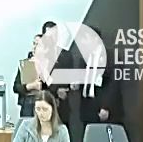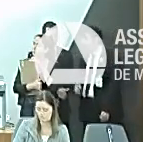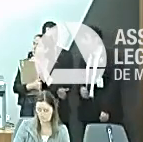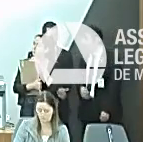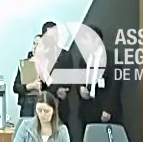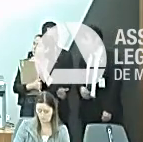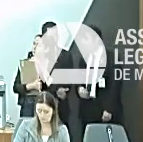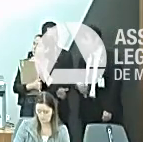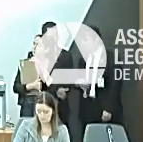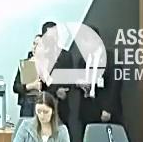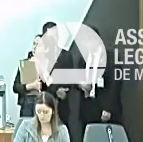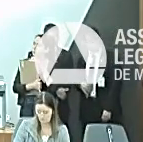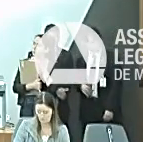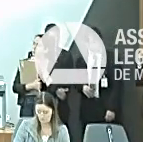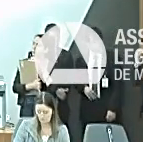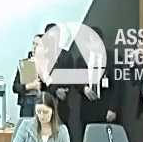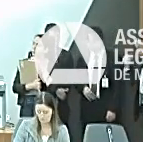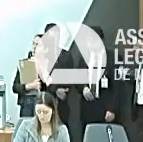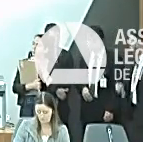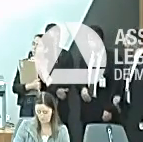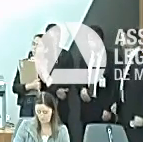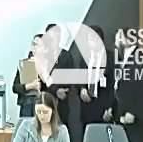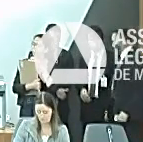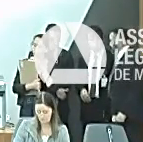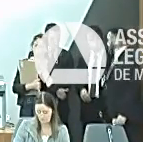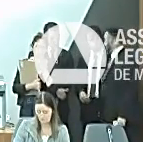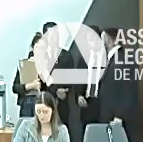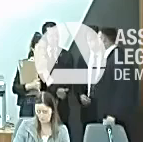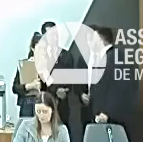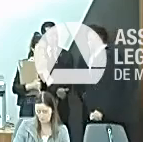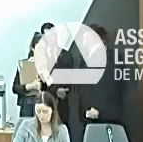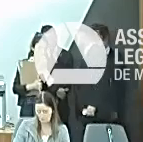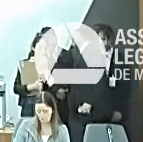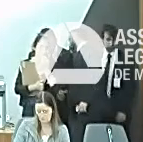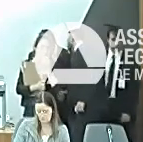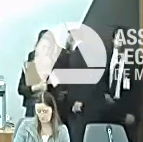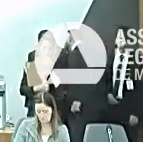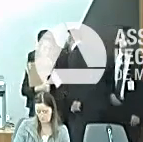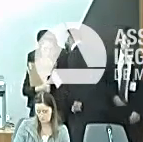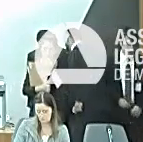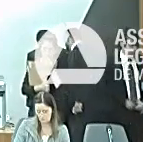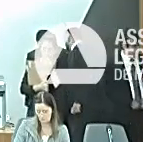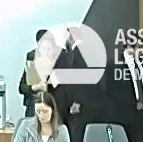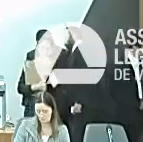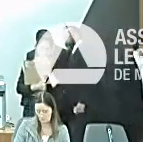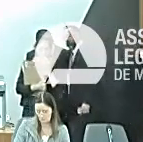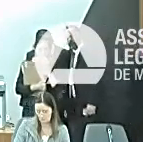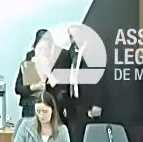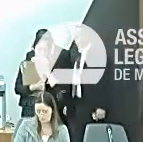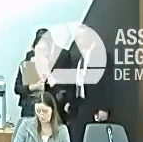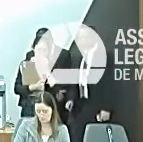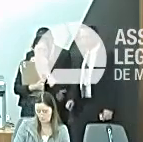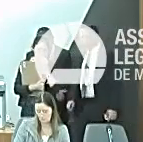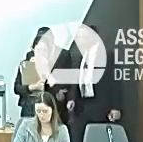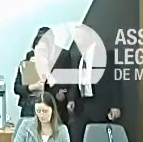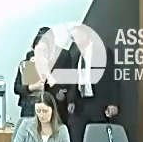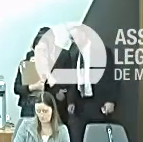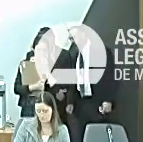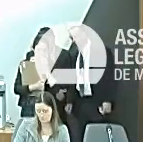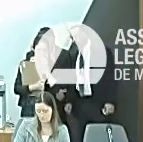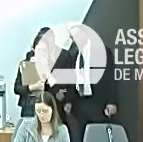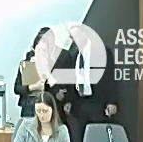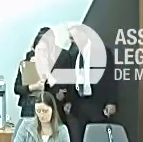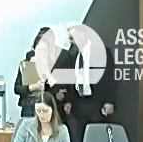henrique uai croata tost secretário adjunto de justiça da secretaria de estado de segurança pública e